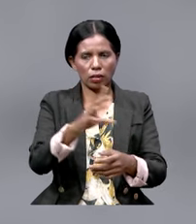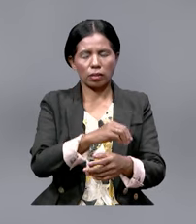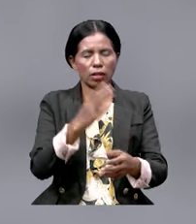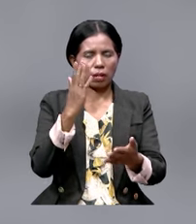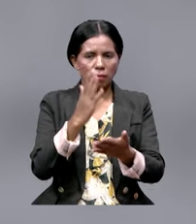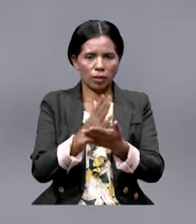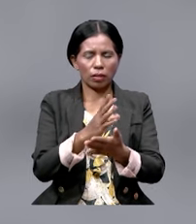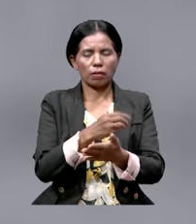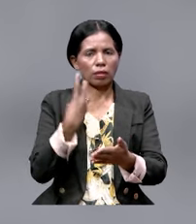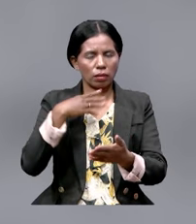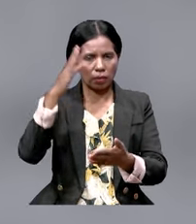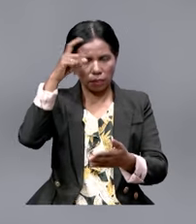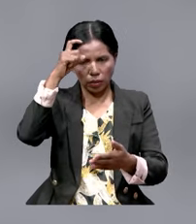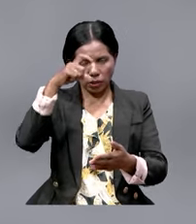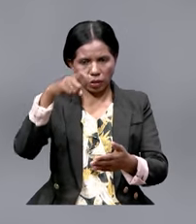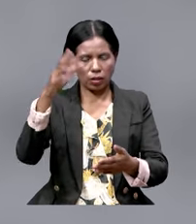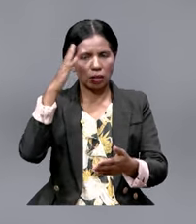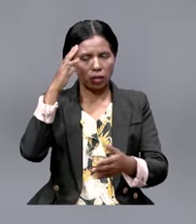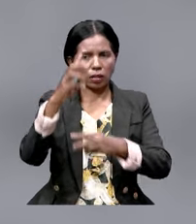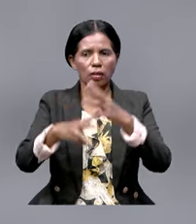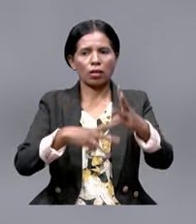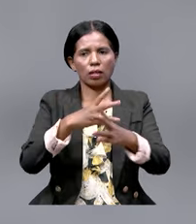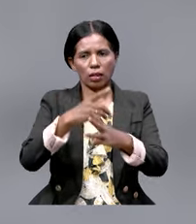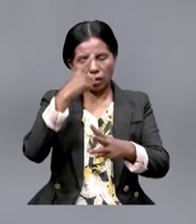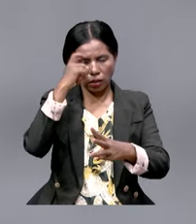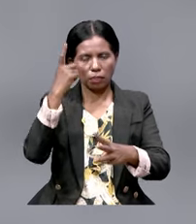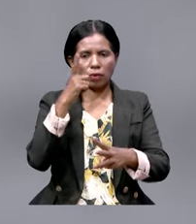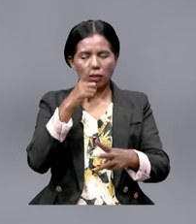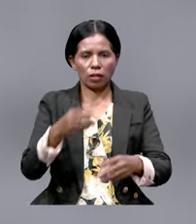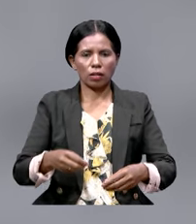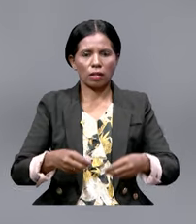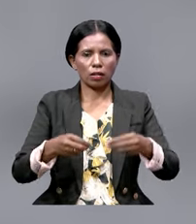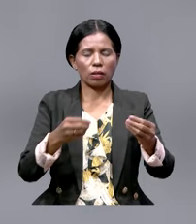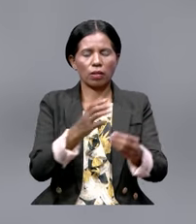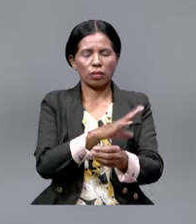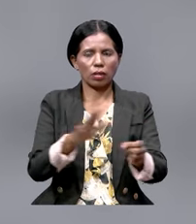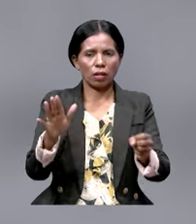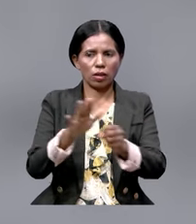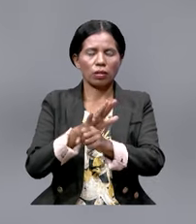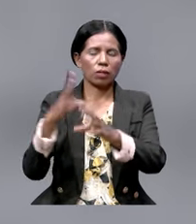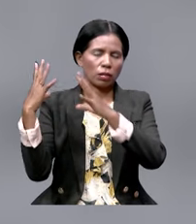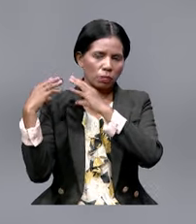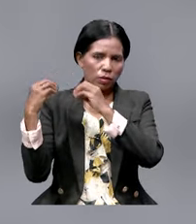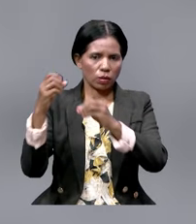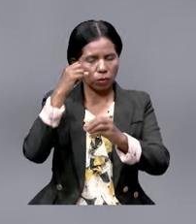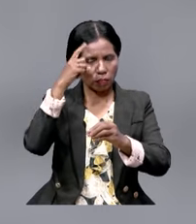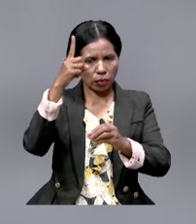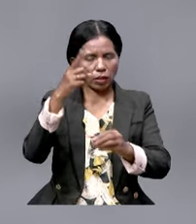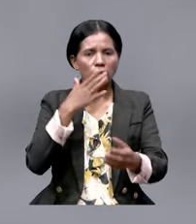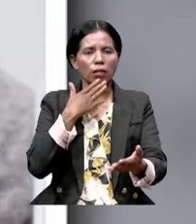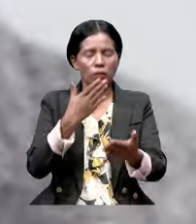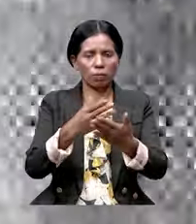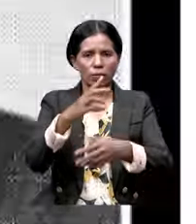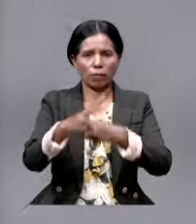mos itani conhecimento ato hatene mundo, tamba língua ne mak fonte ato hakono experiência no comprende klean ona ba